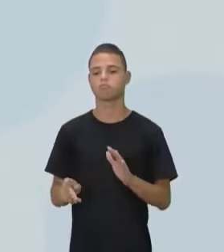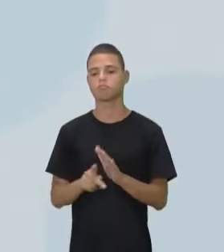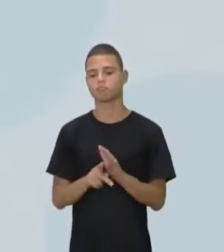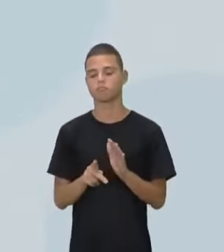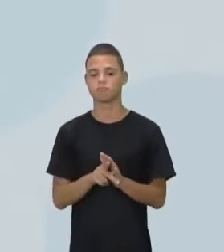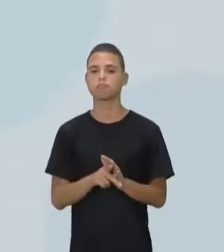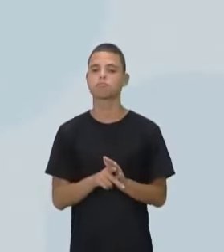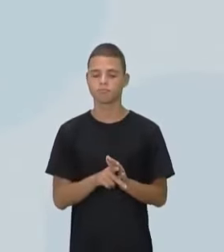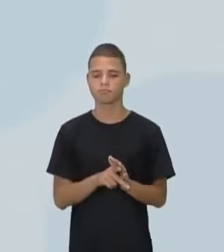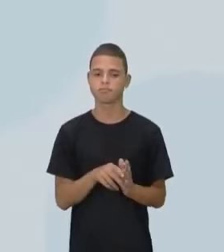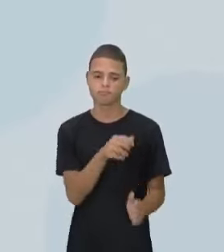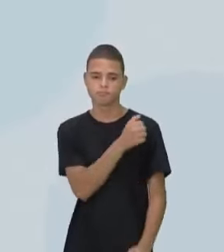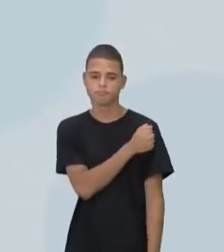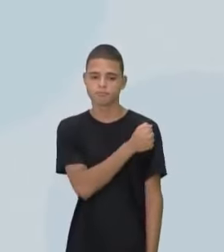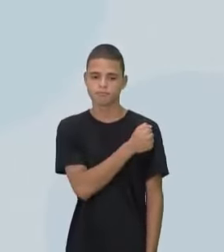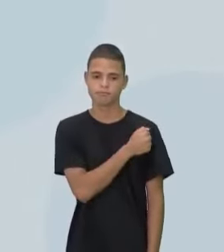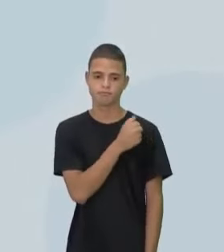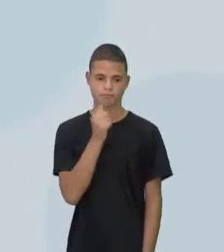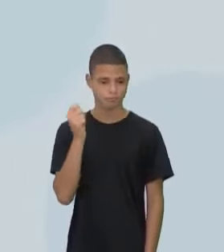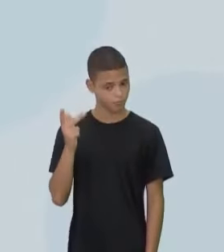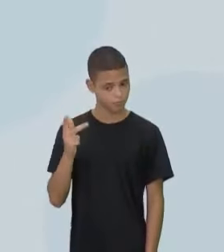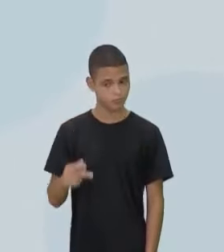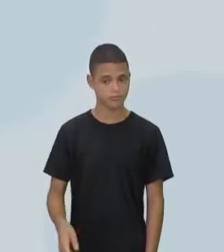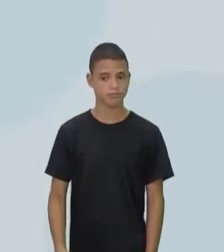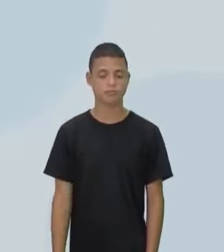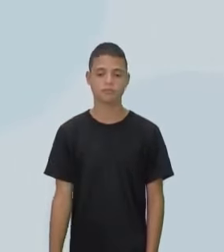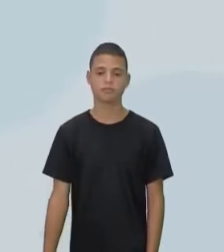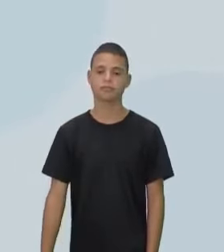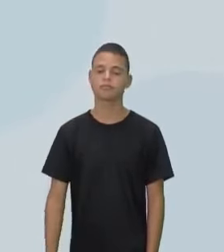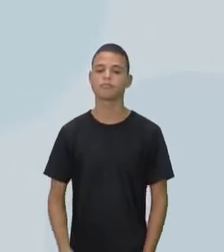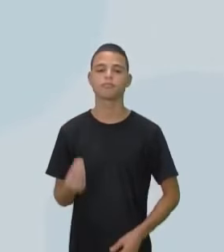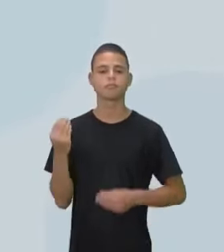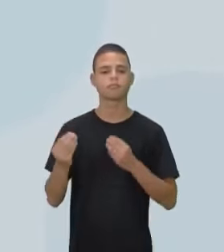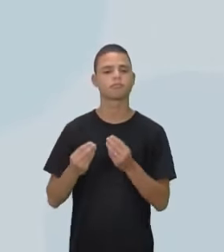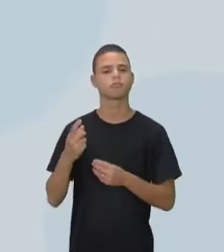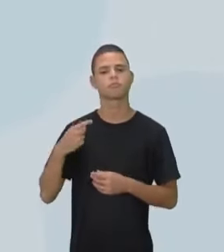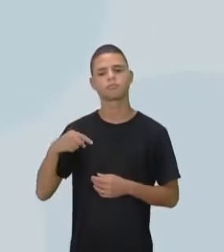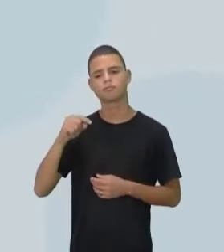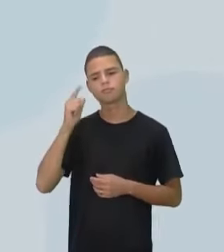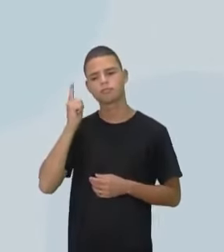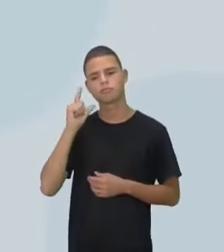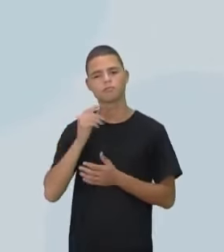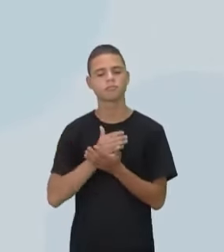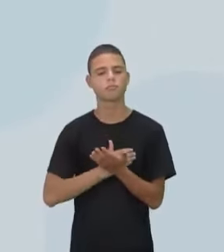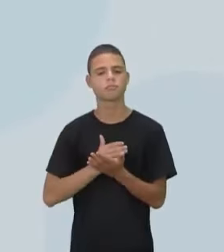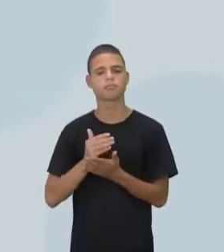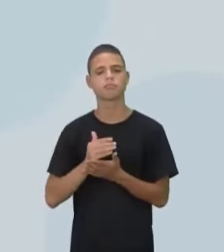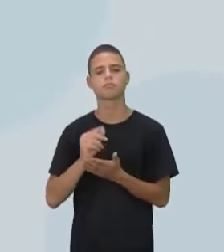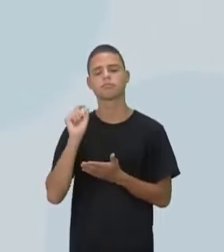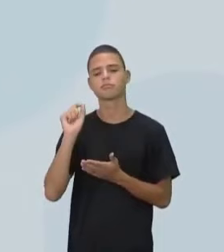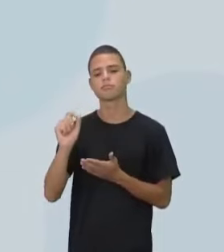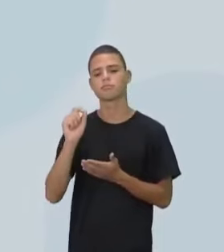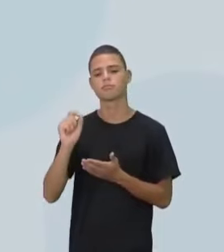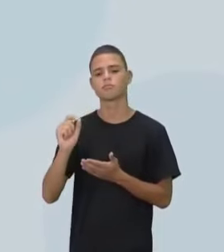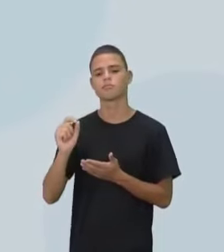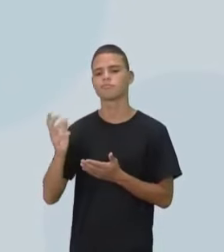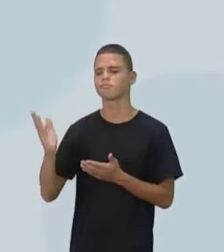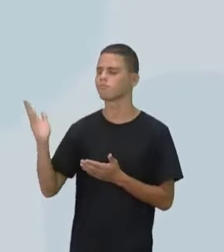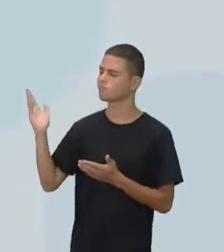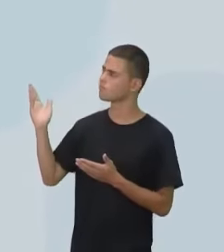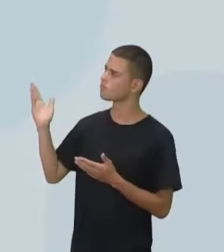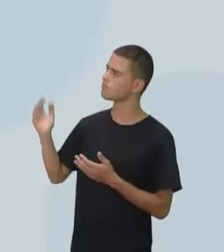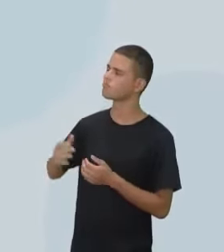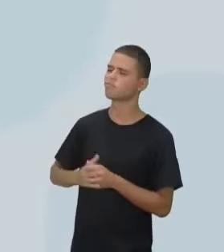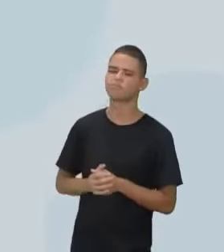comunidade escolar e da comunidade. Ok? Então, como é que a gente vai começar isso? Pergunta, o que é desastre? É uma